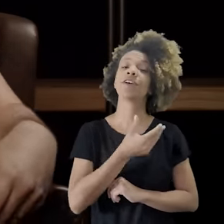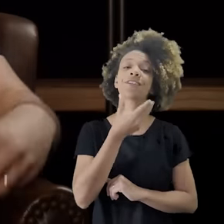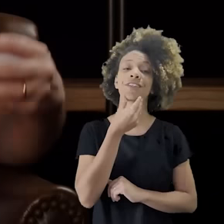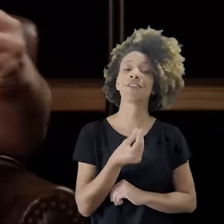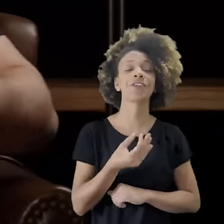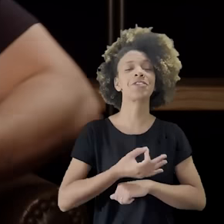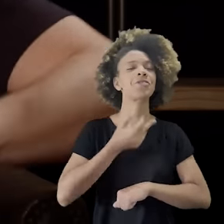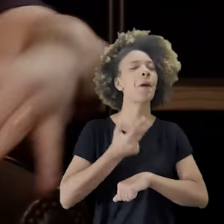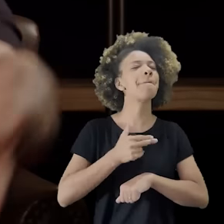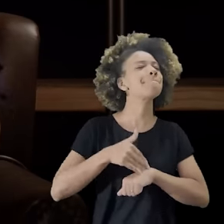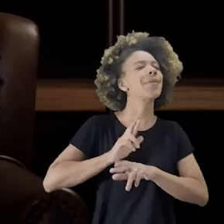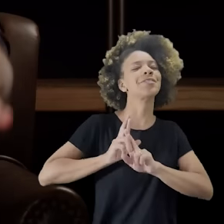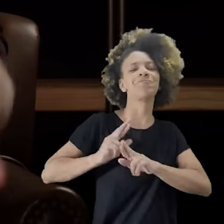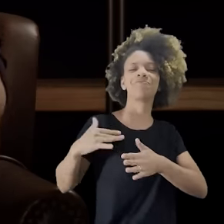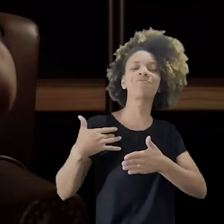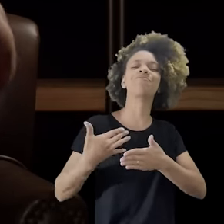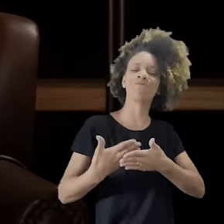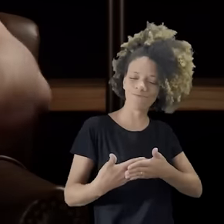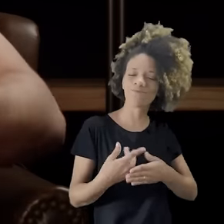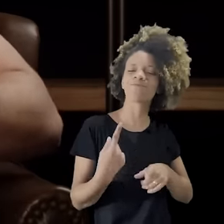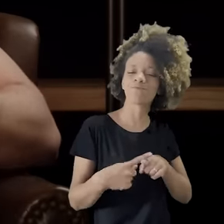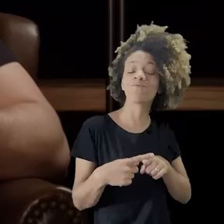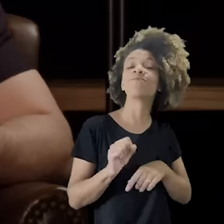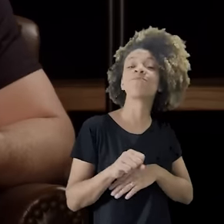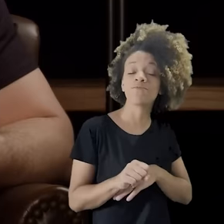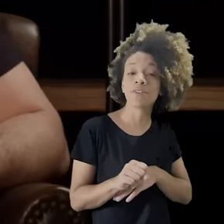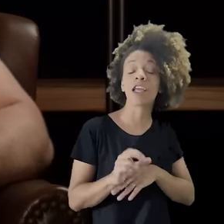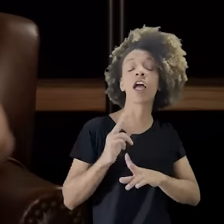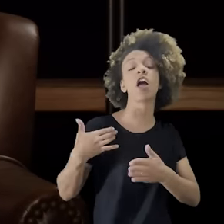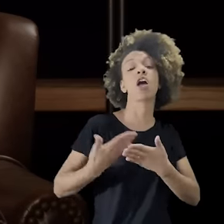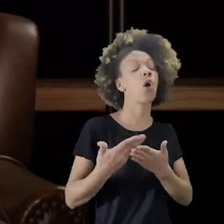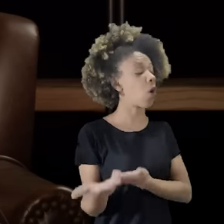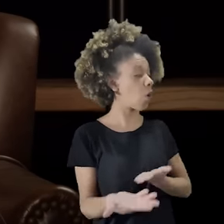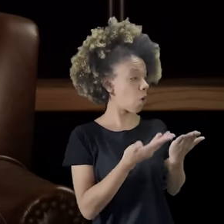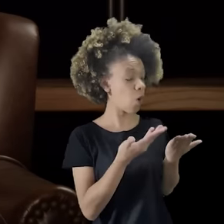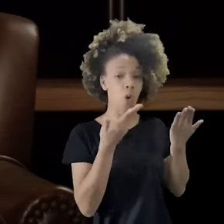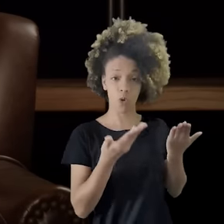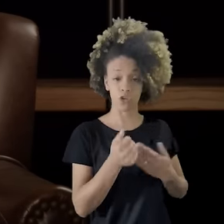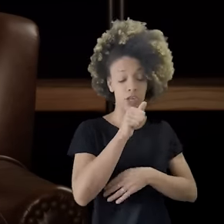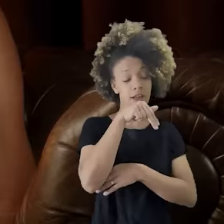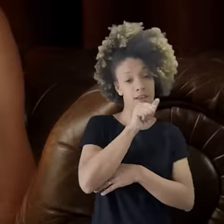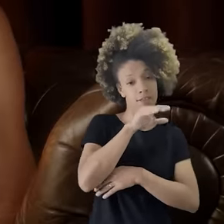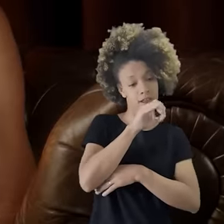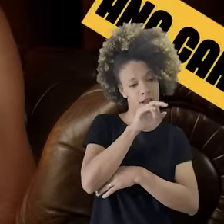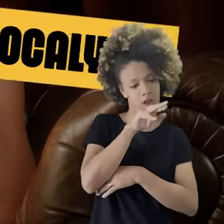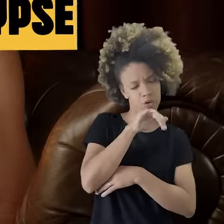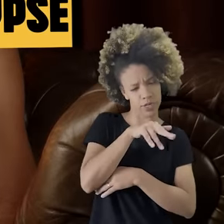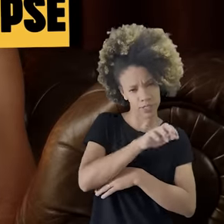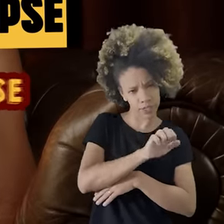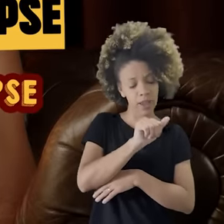senhoras e senhores Esse é o dos achismos mais esperados de todos os tempos eu estou com a Ana